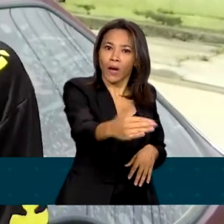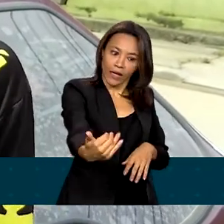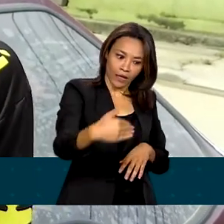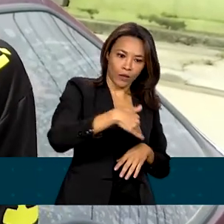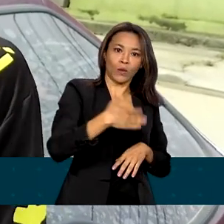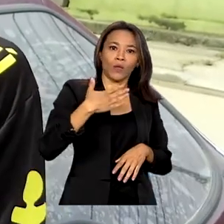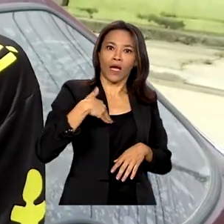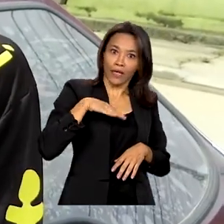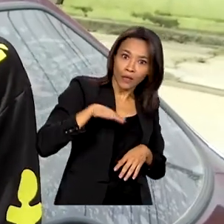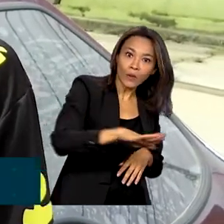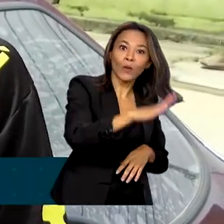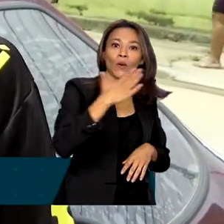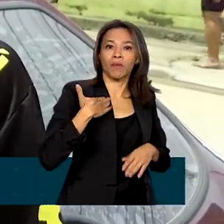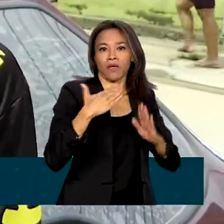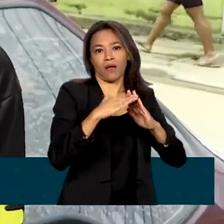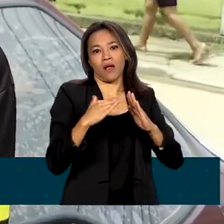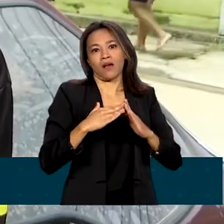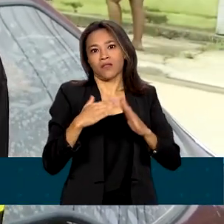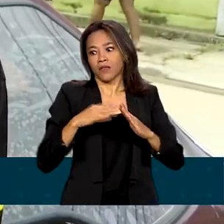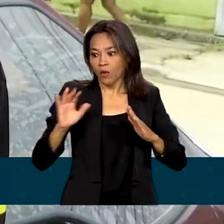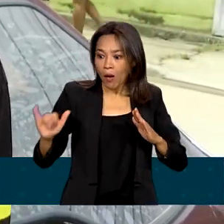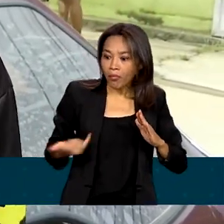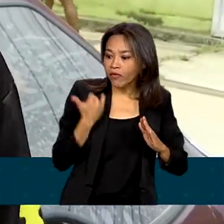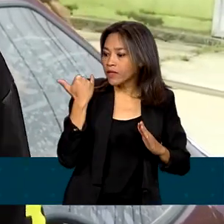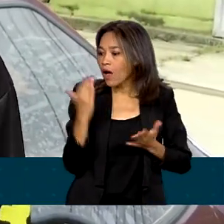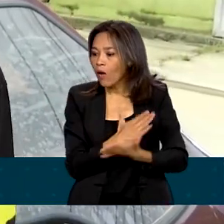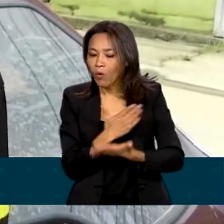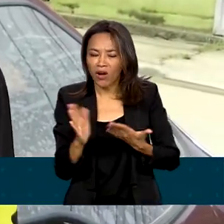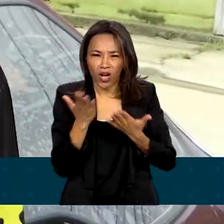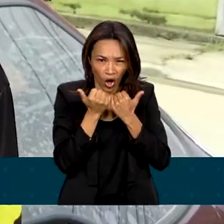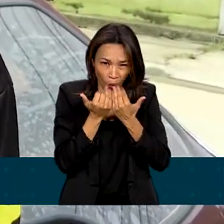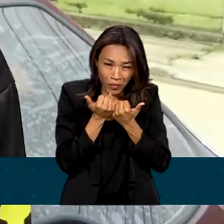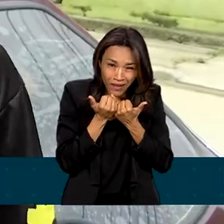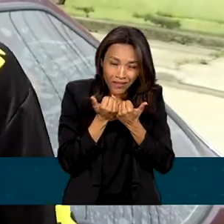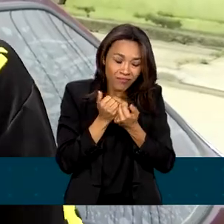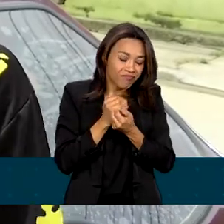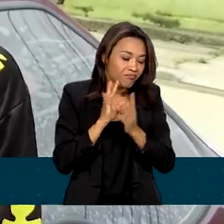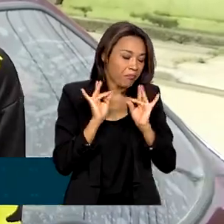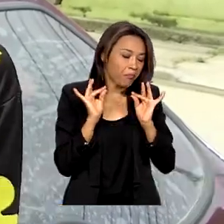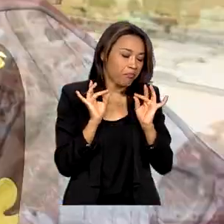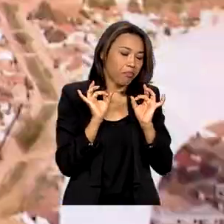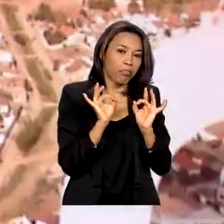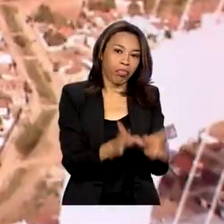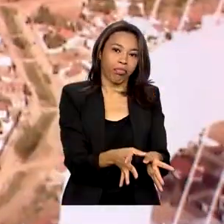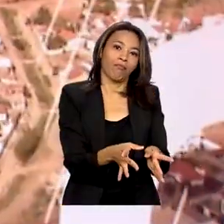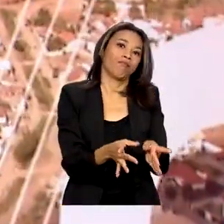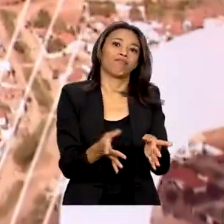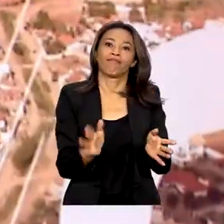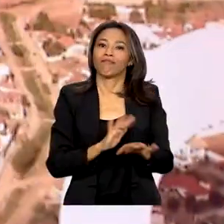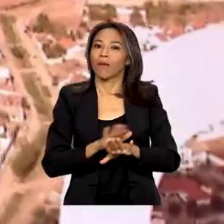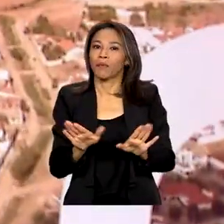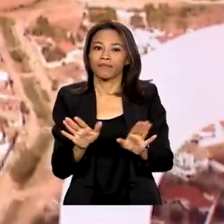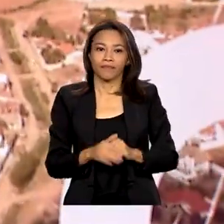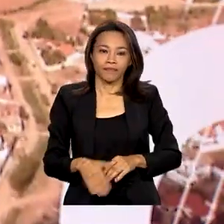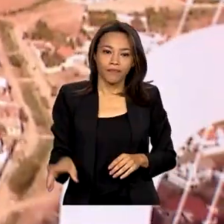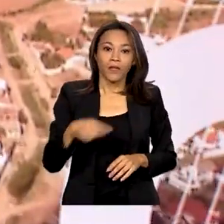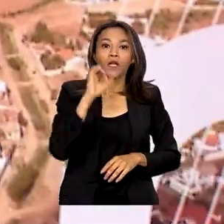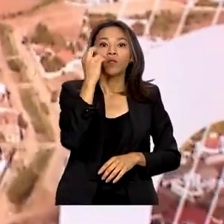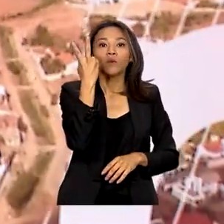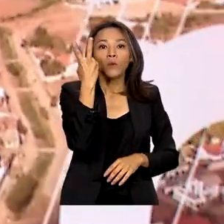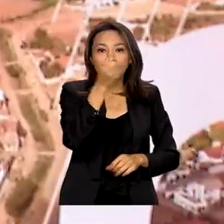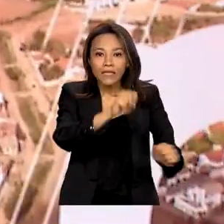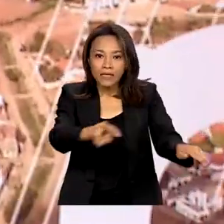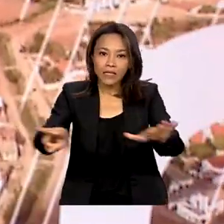de casa a sorte que deu para aproveitar as coisas mas alimenta essas coisas foi tudo jogado fora após duas semanas